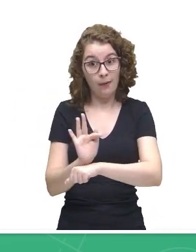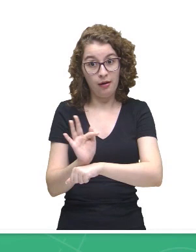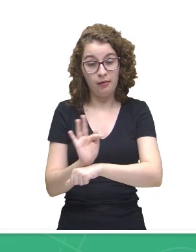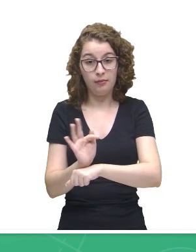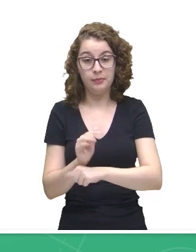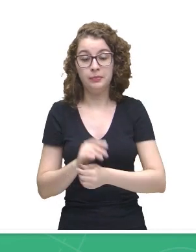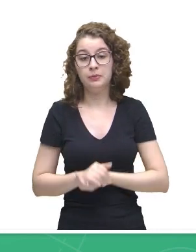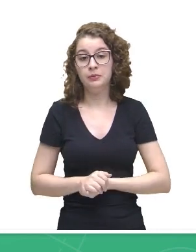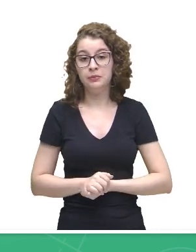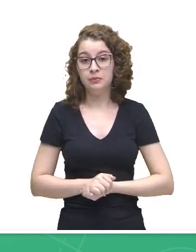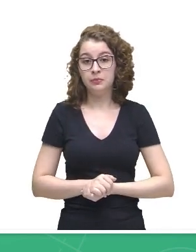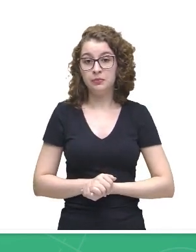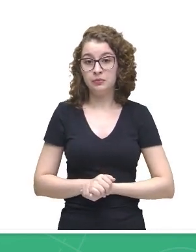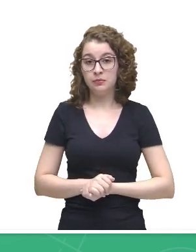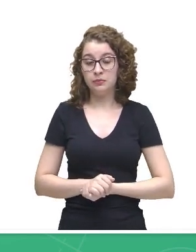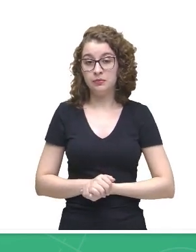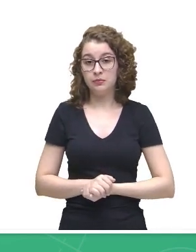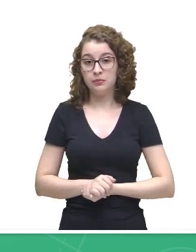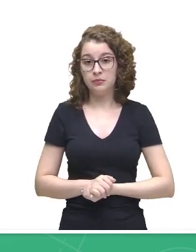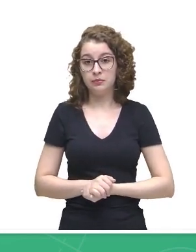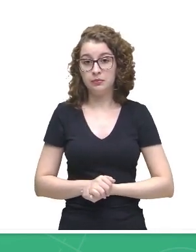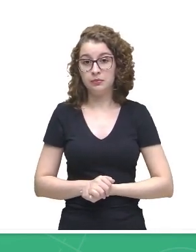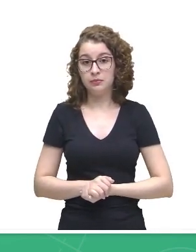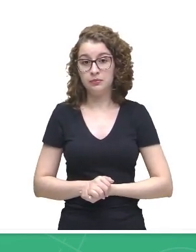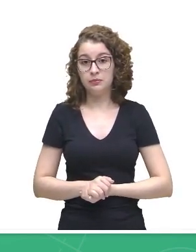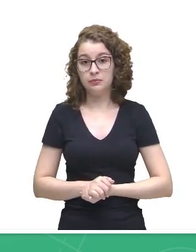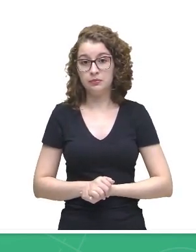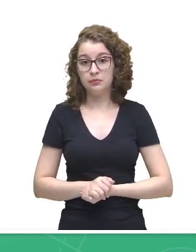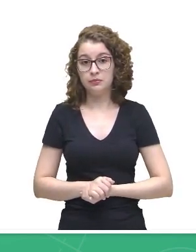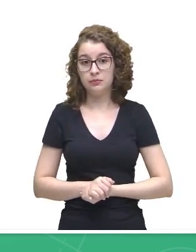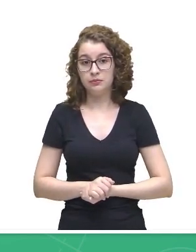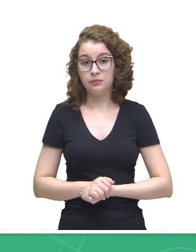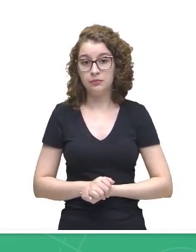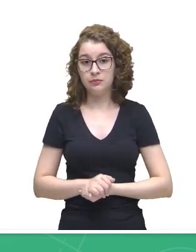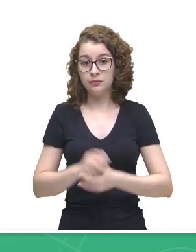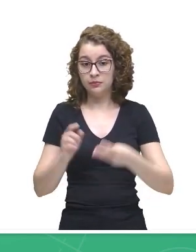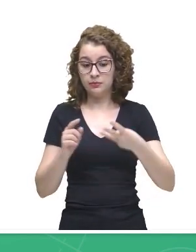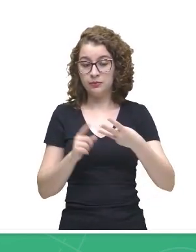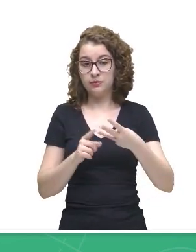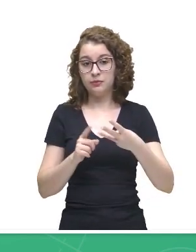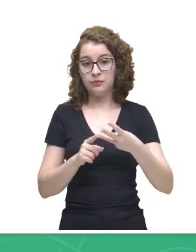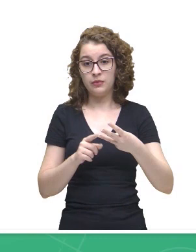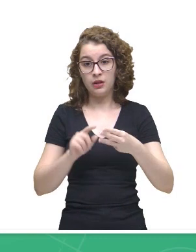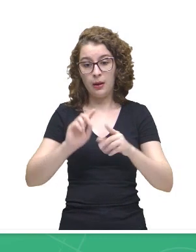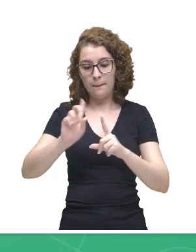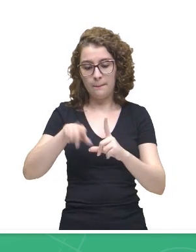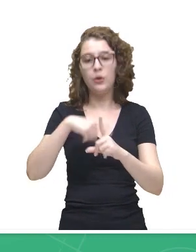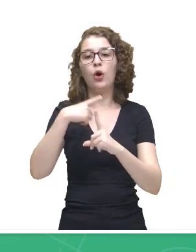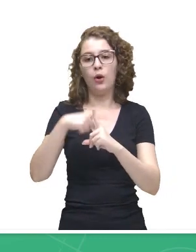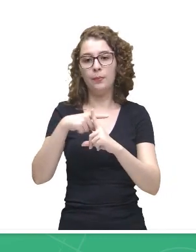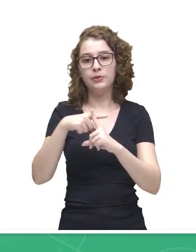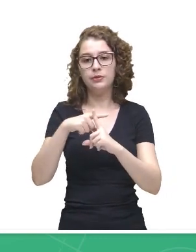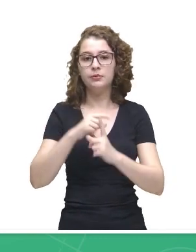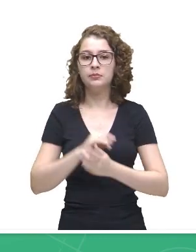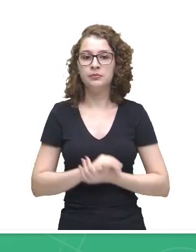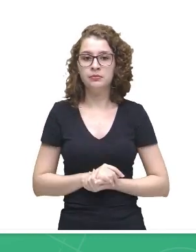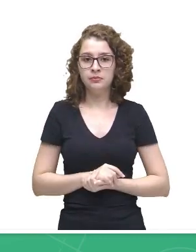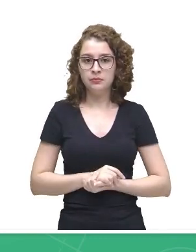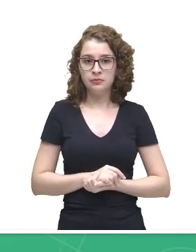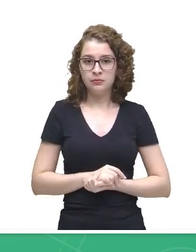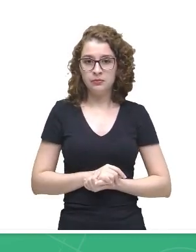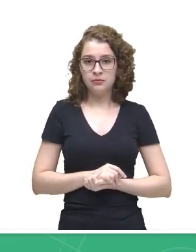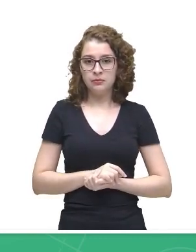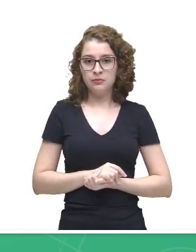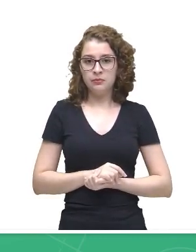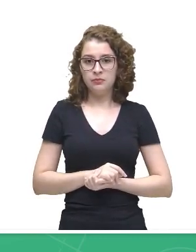que você quer fazer em inglês. Então, furthermore também indica adição. Então, as link words de adição,